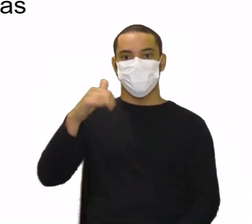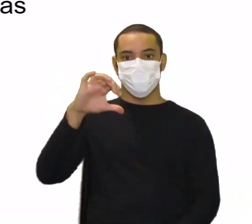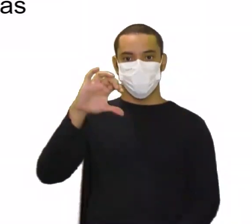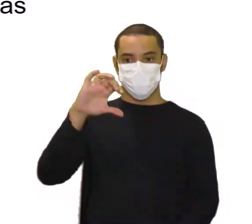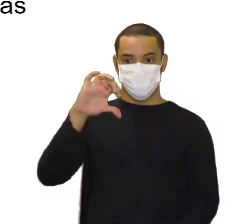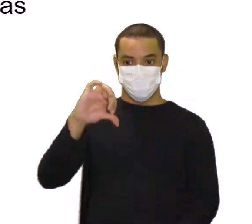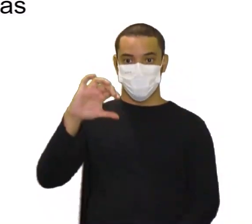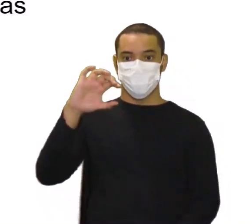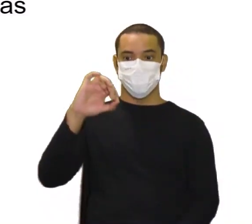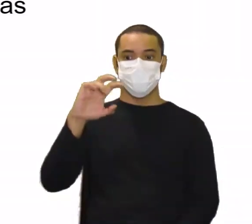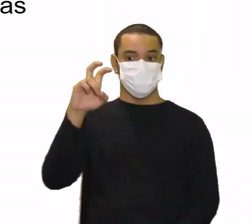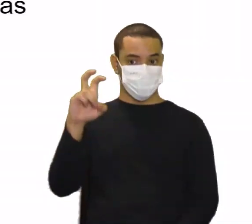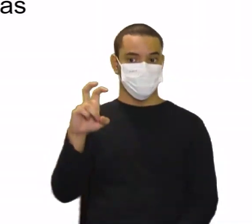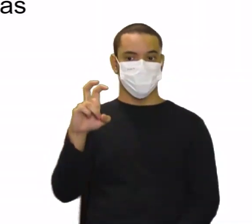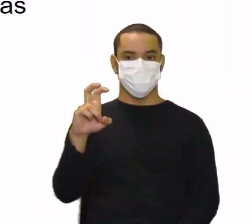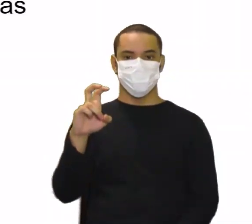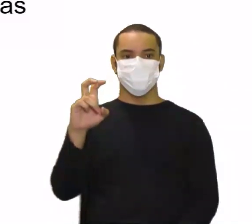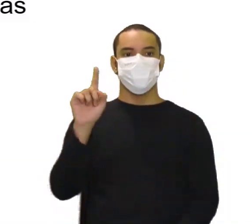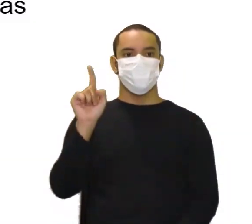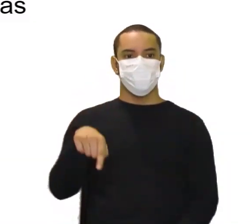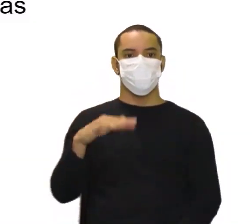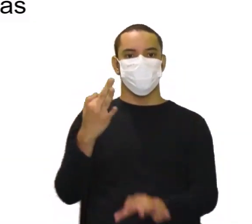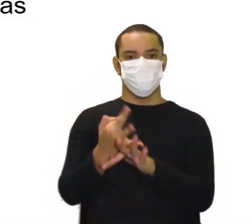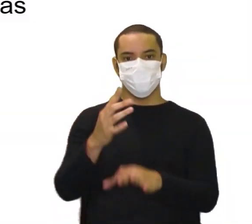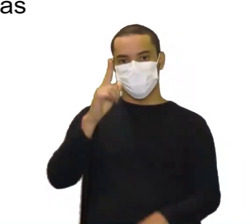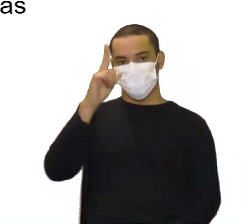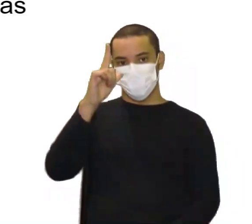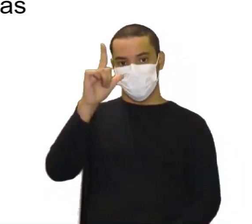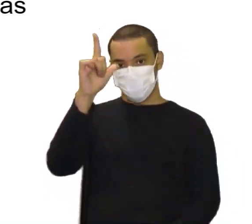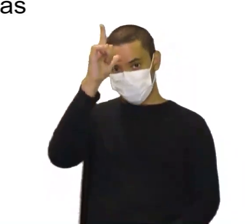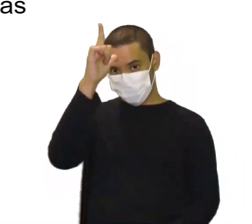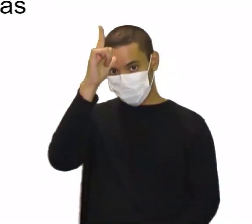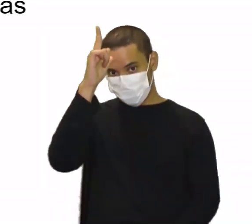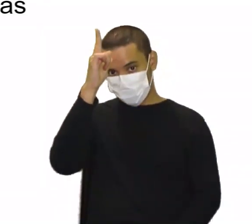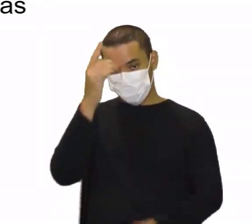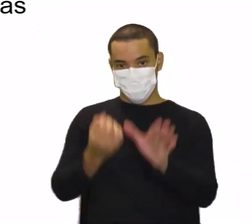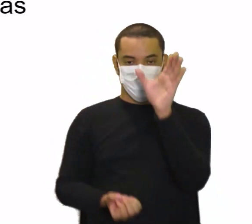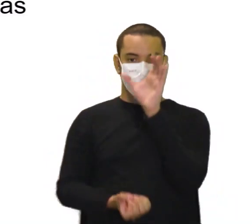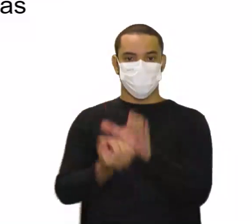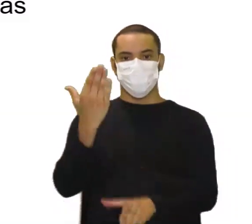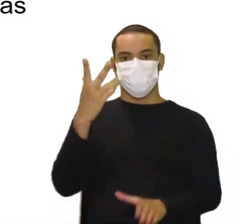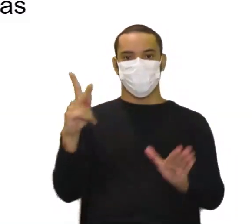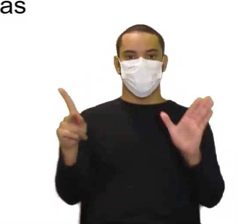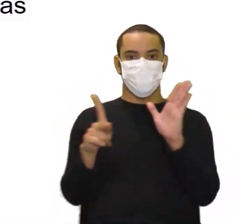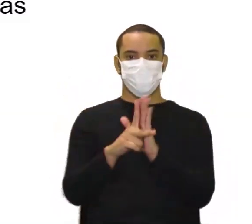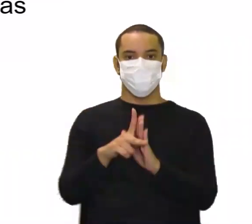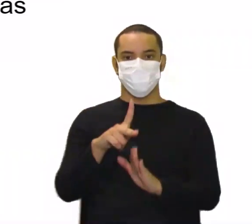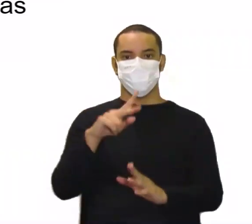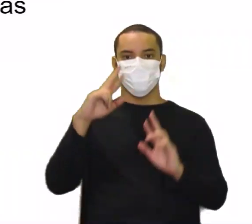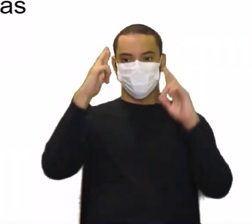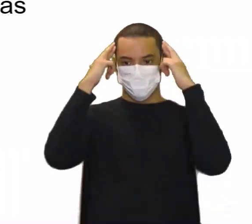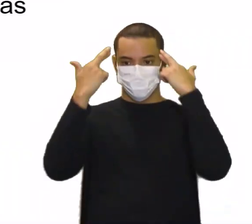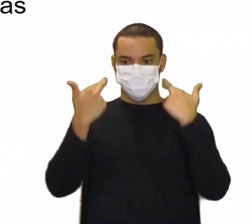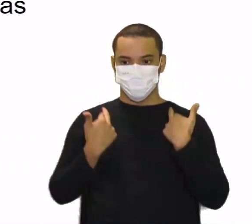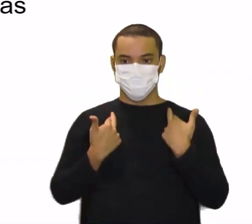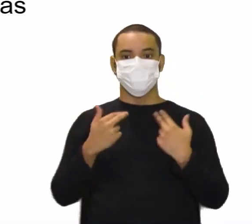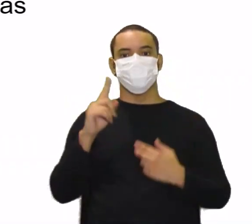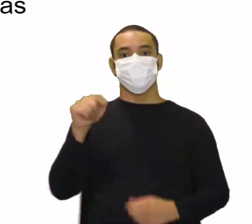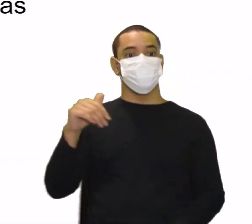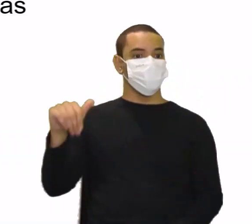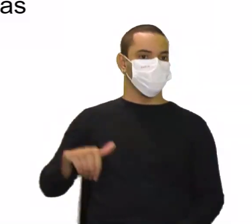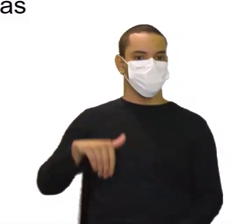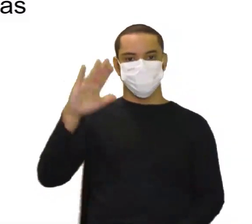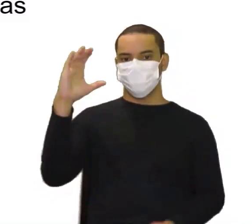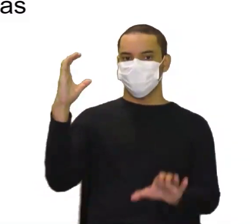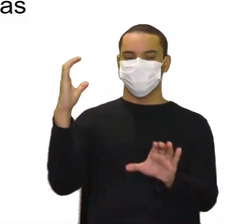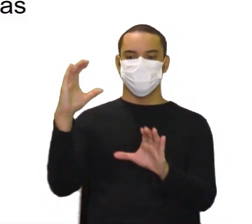viveu aí, físico alemão de origem judaica, foi um dos maiores cientistas de todos os tempos,